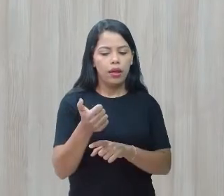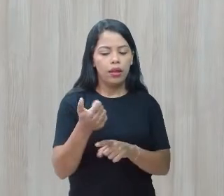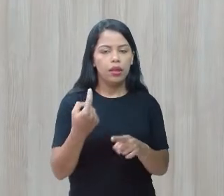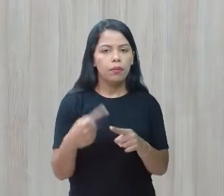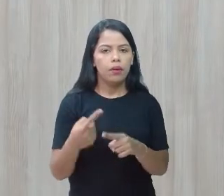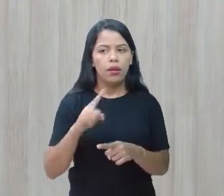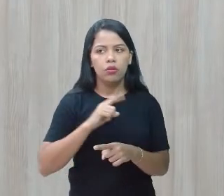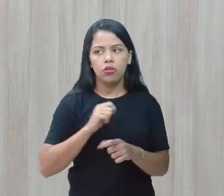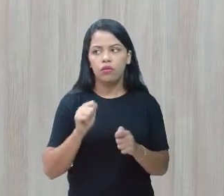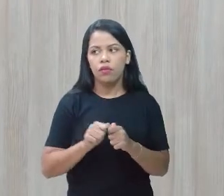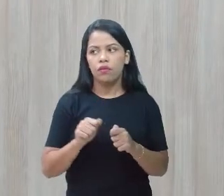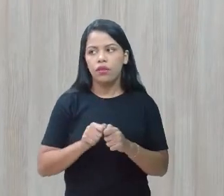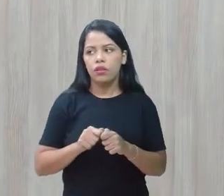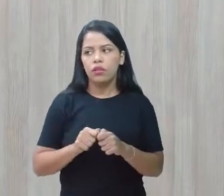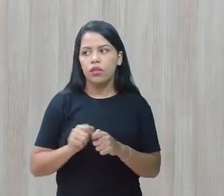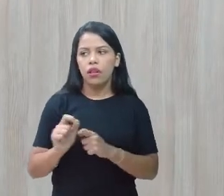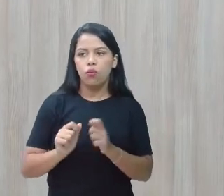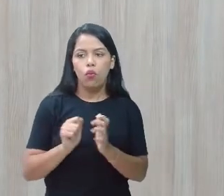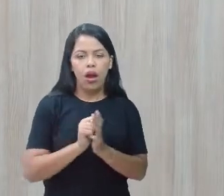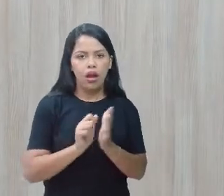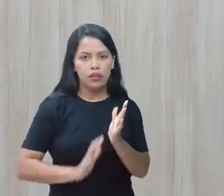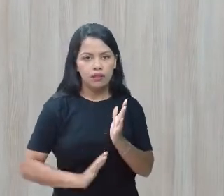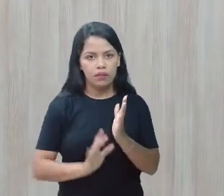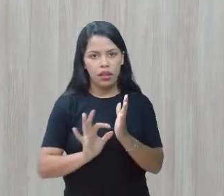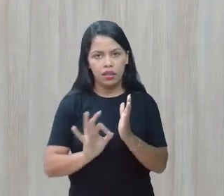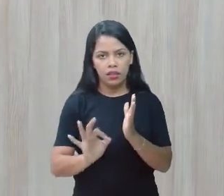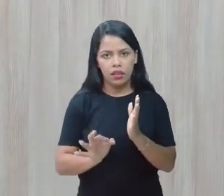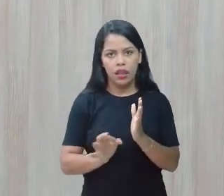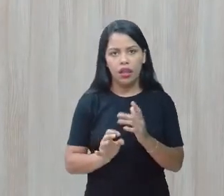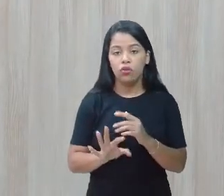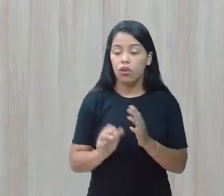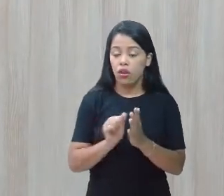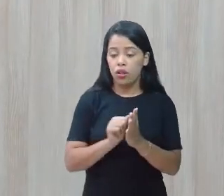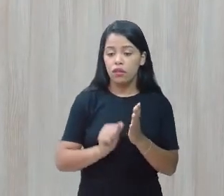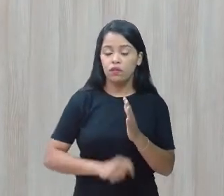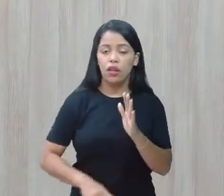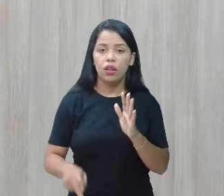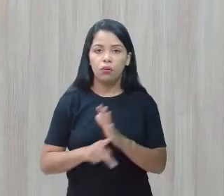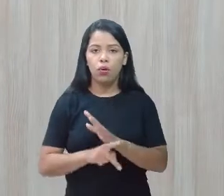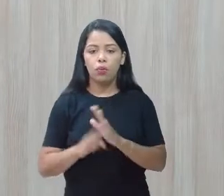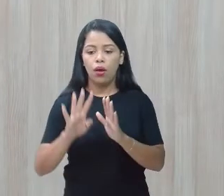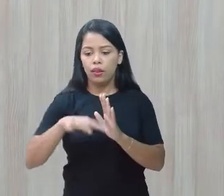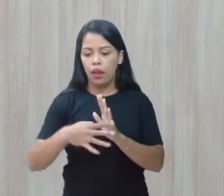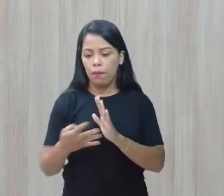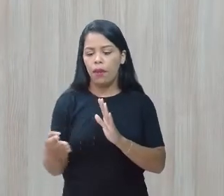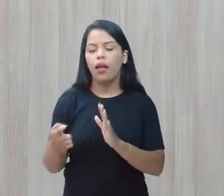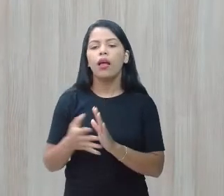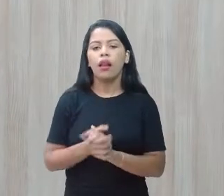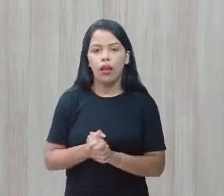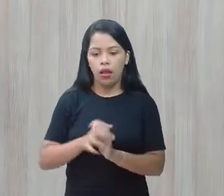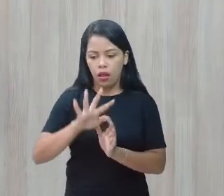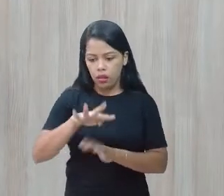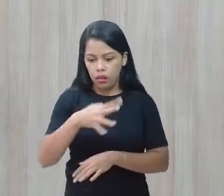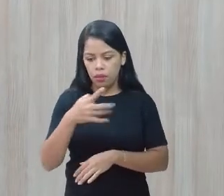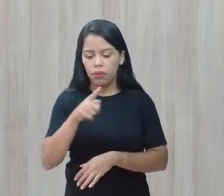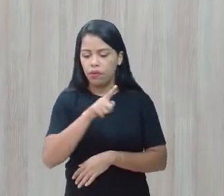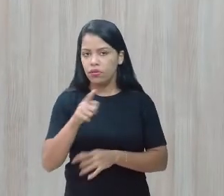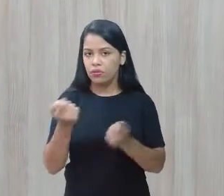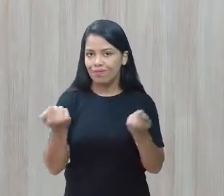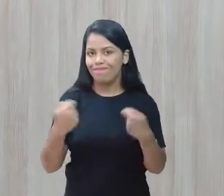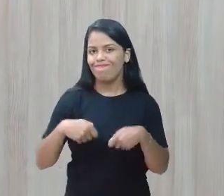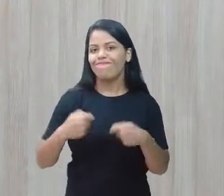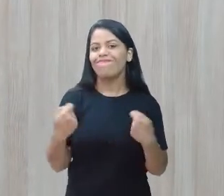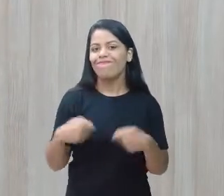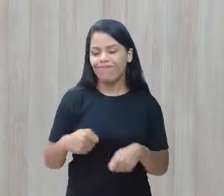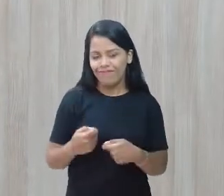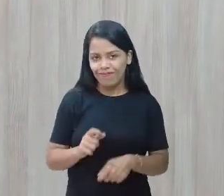porque nós vamos construir aqui uma atividade, e essa atividade será uma tabela, né? E nessa tabela vocês precisam,